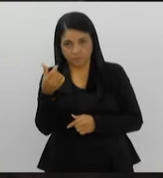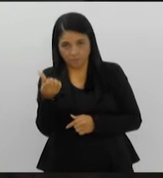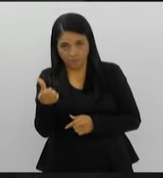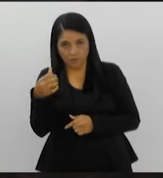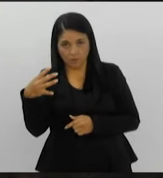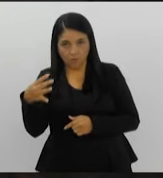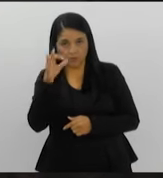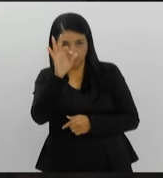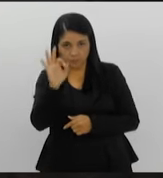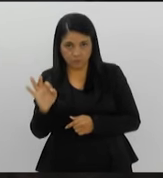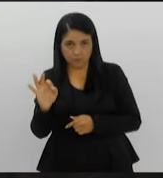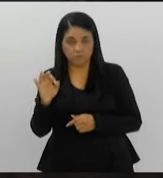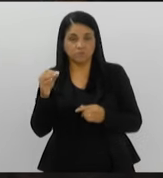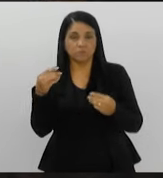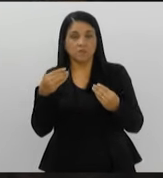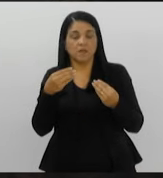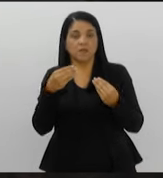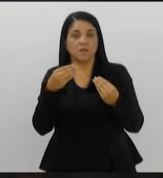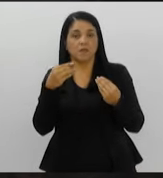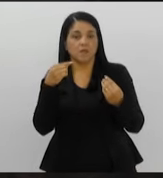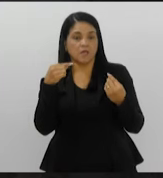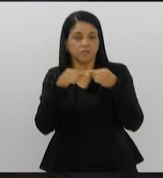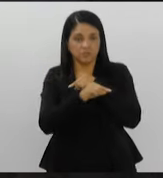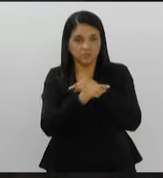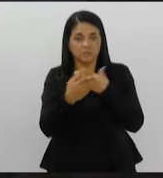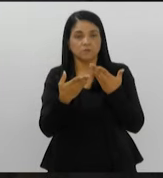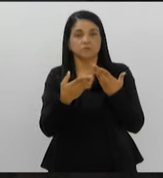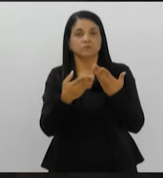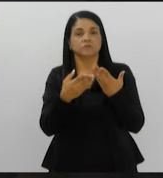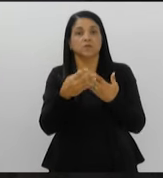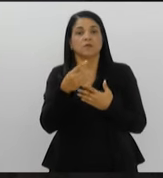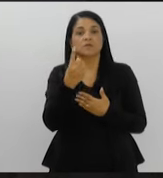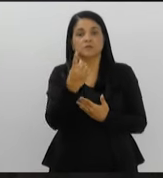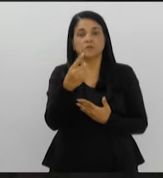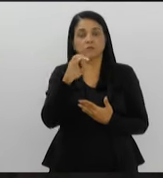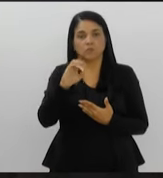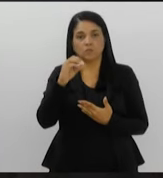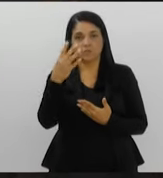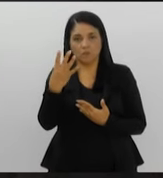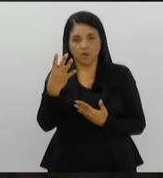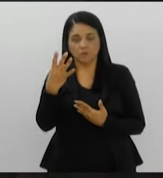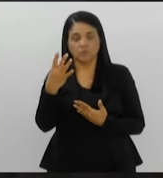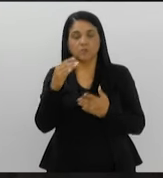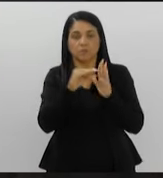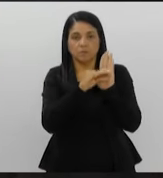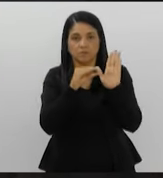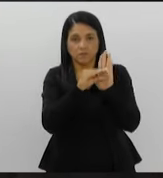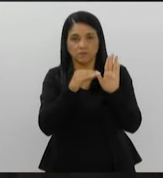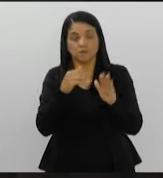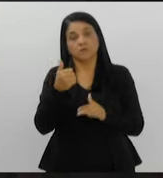1,64%, pela rejeição a 104 emendas, perfazendo